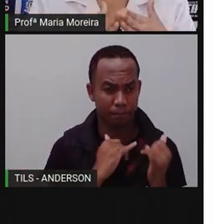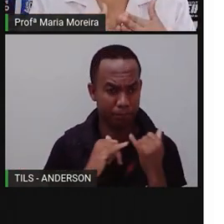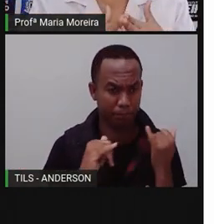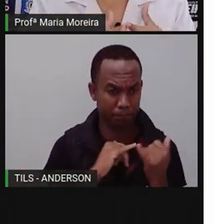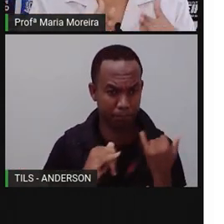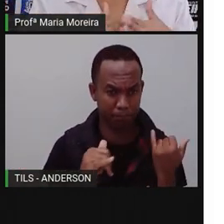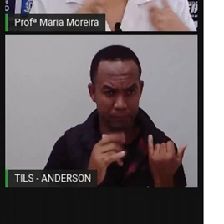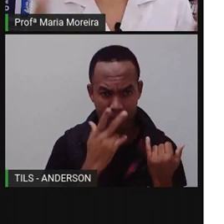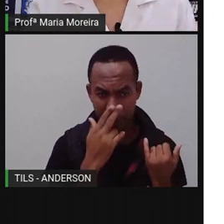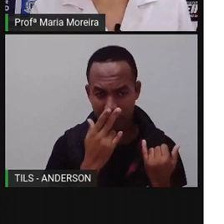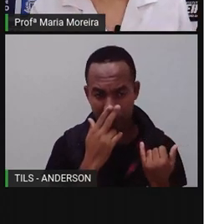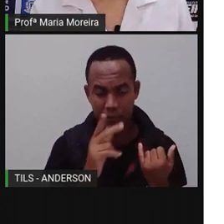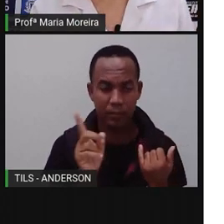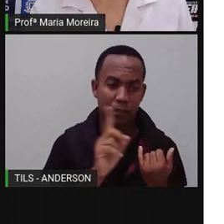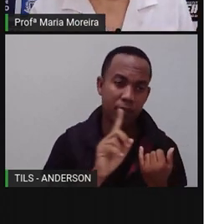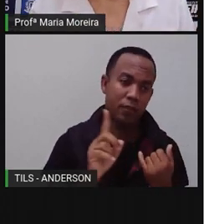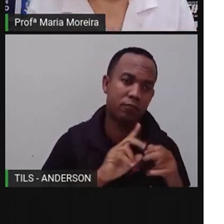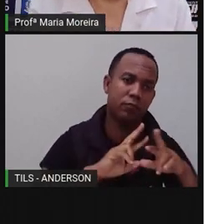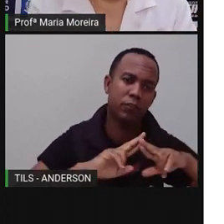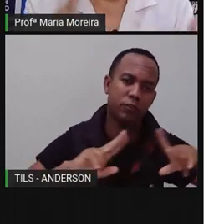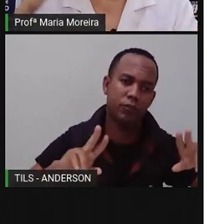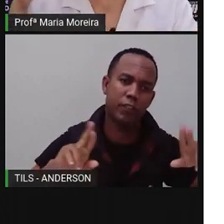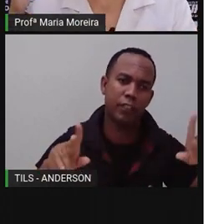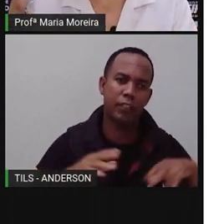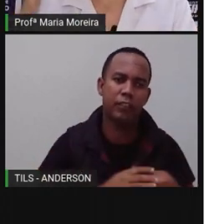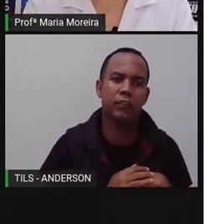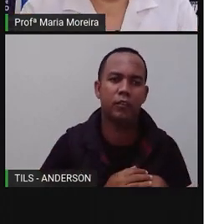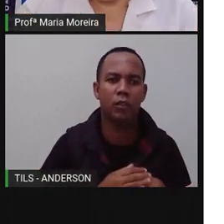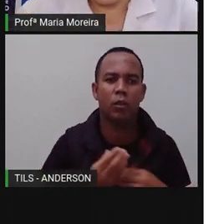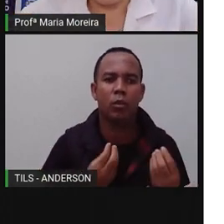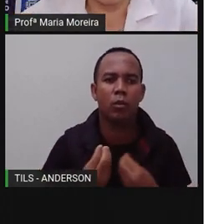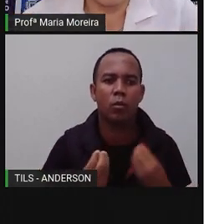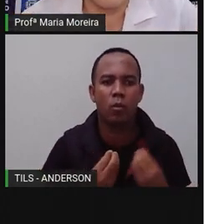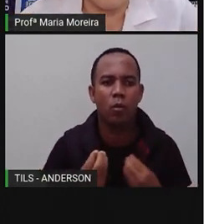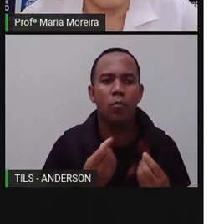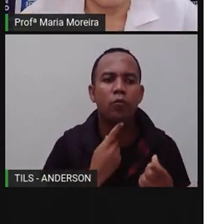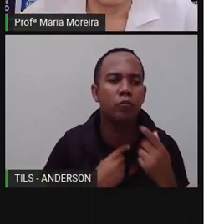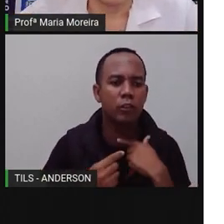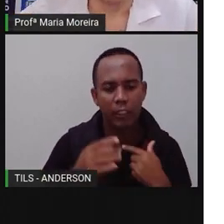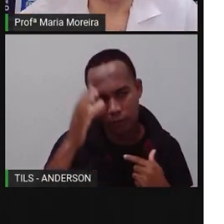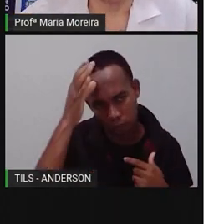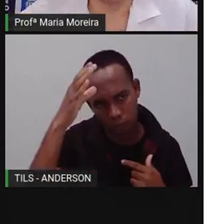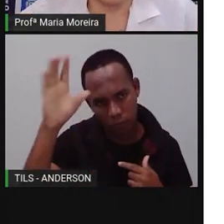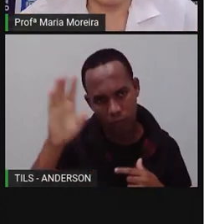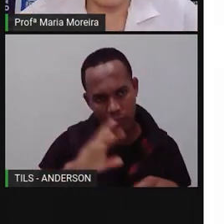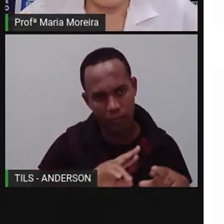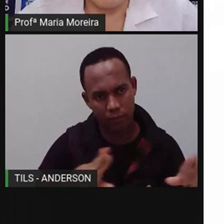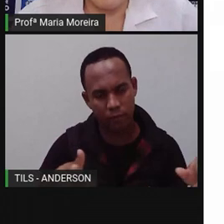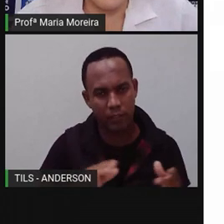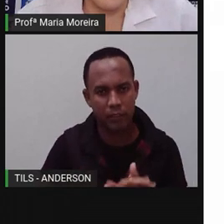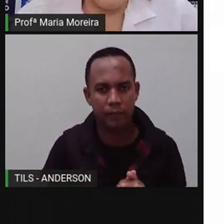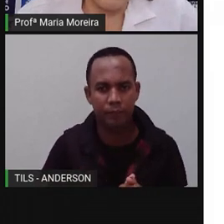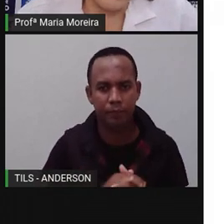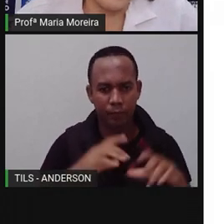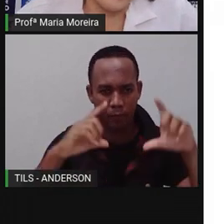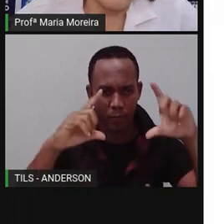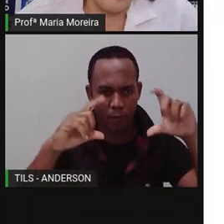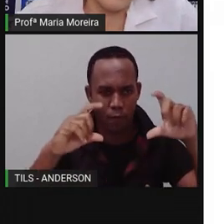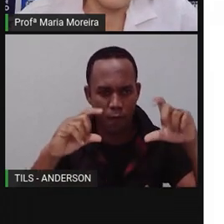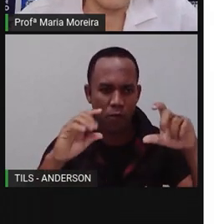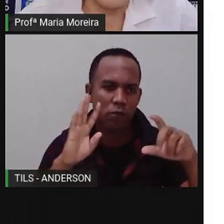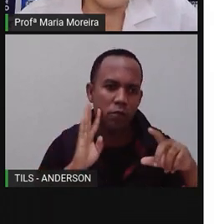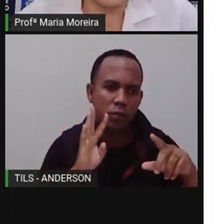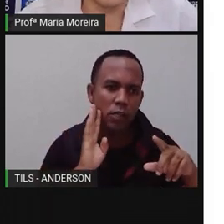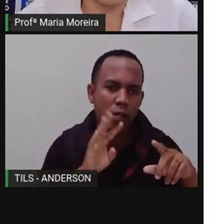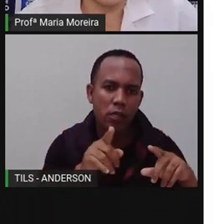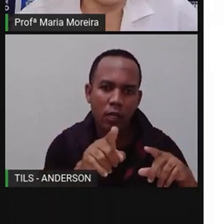comprova, na verdade, essa falta de igualdade, de homogeneidade, tá? Cultural. Vamos lá, imagem bem bacana, porque ele traz